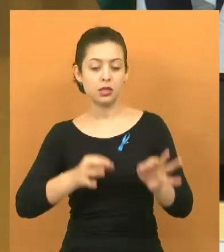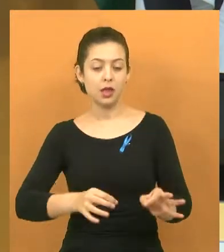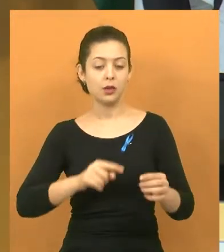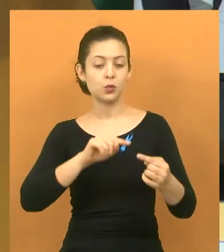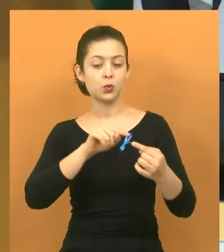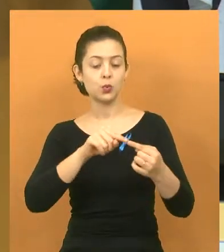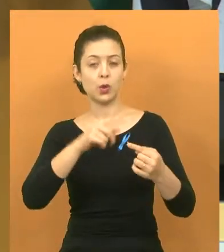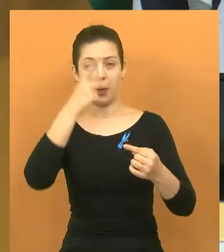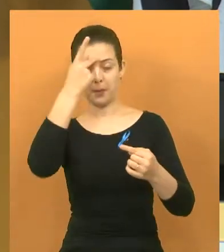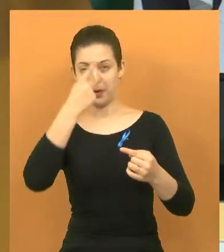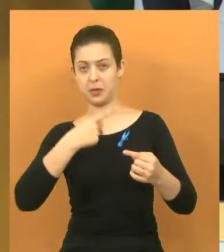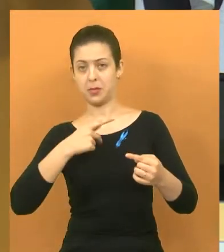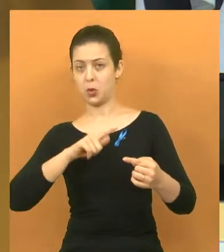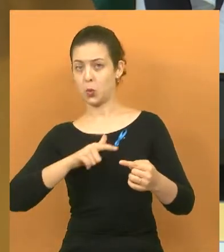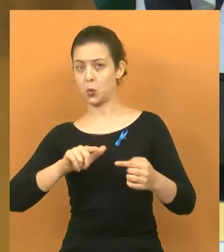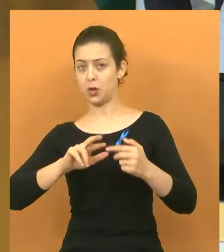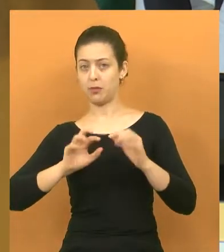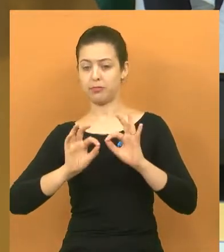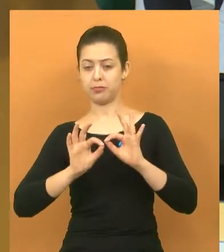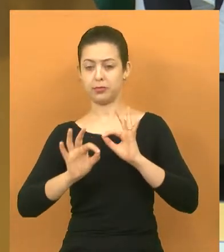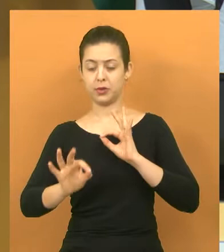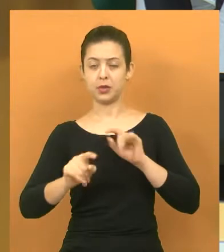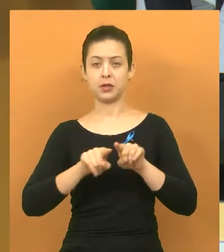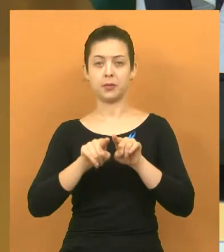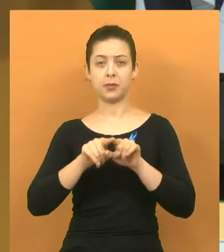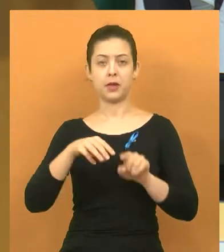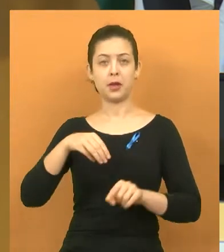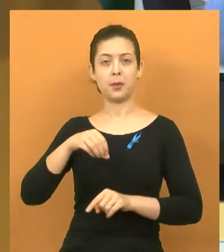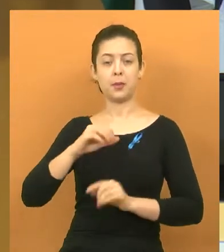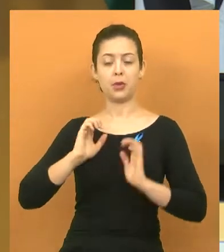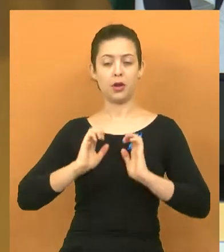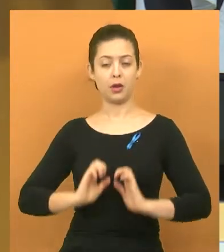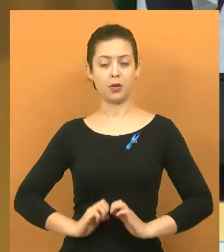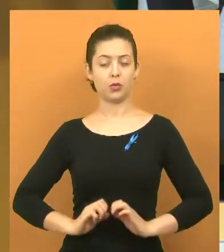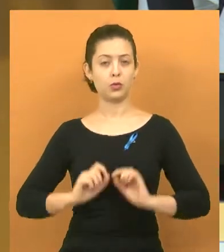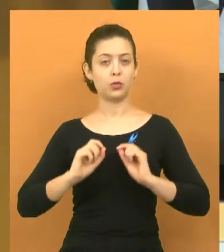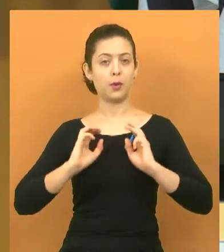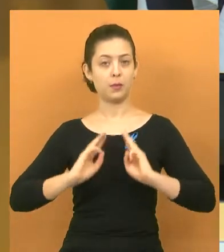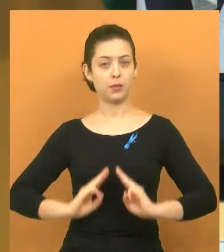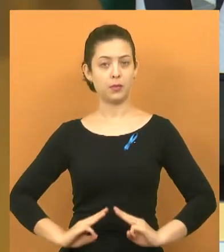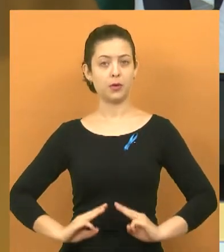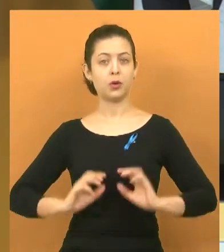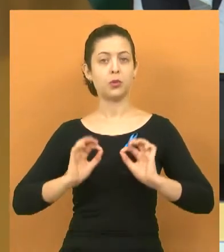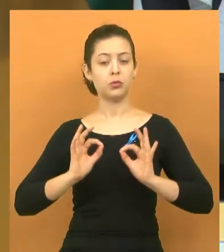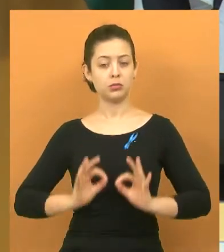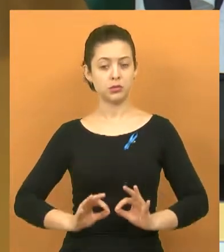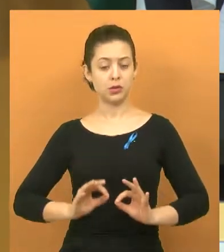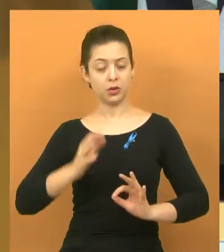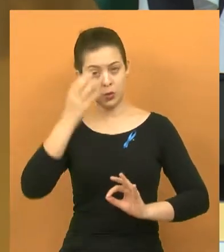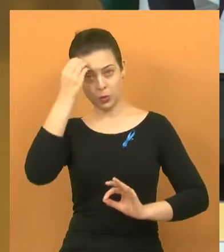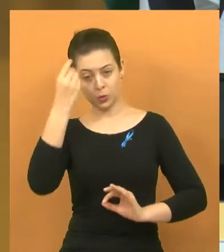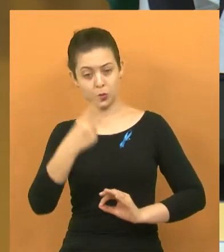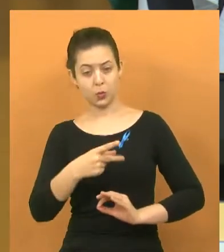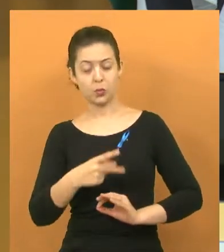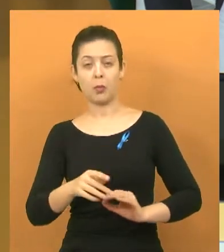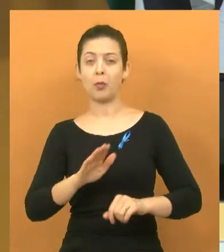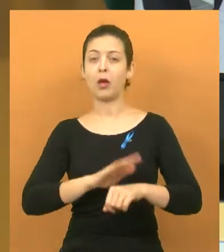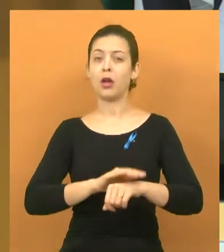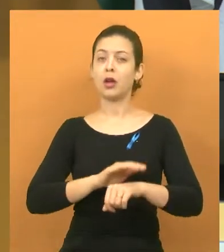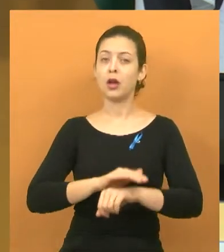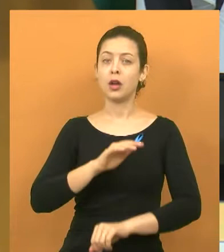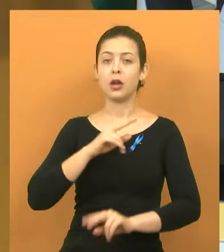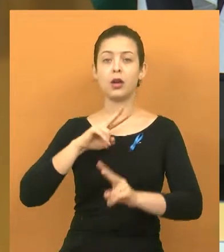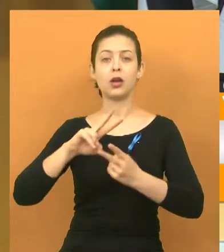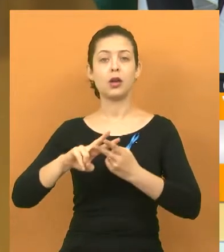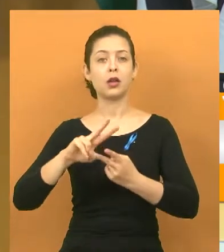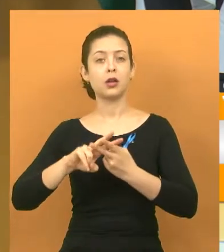da impessoalidade e da moralidade. Então, a moral, ela é causa, sim, para se responsabilizar por